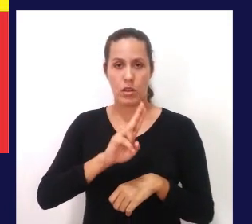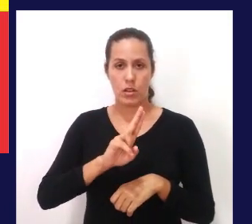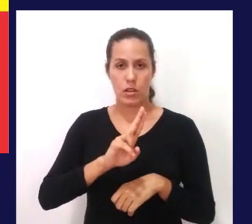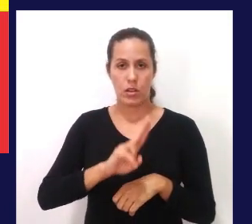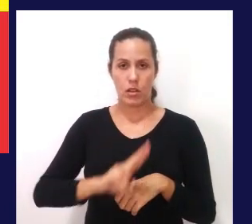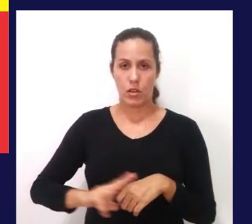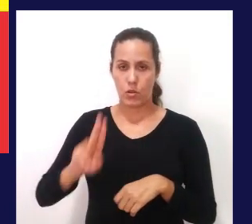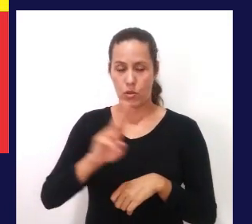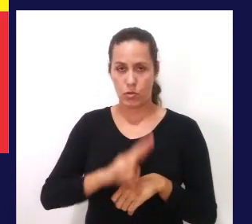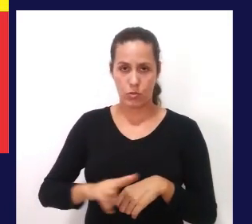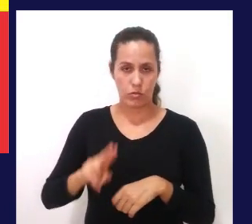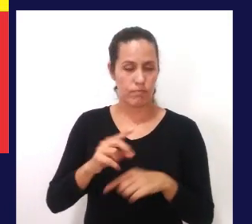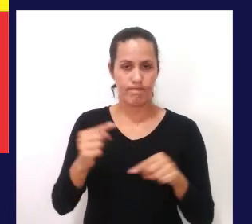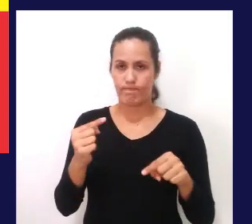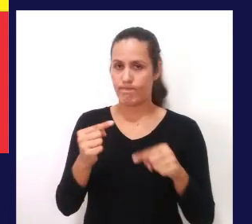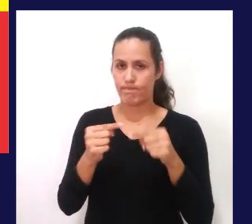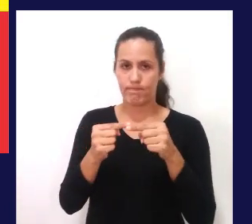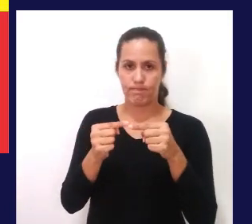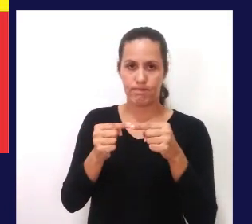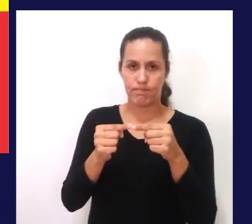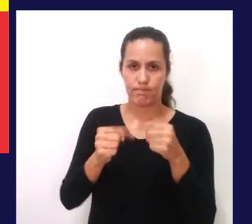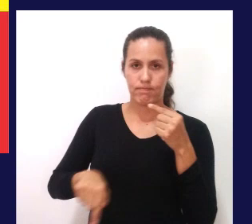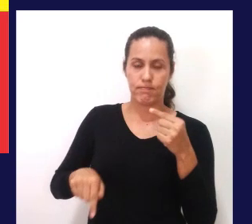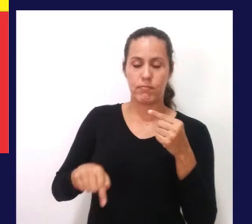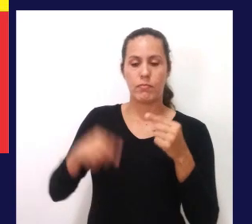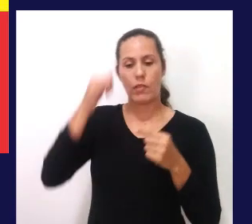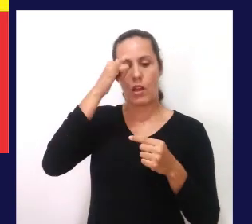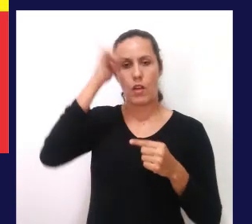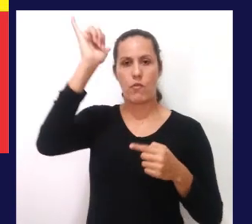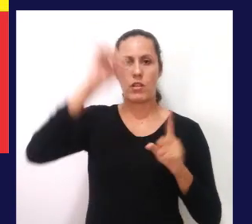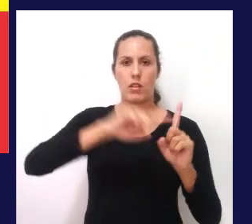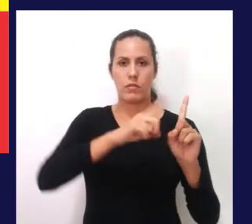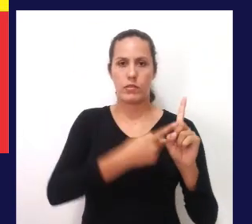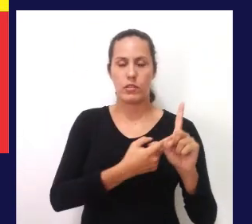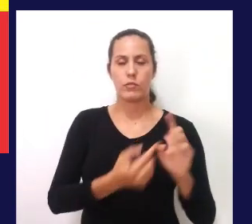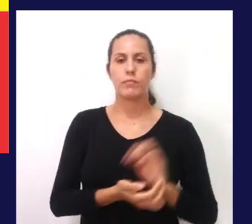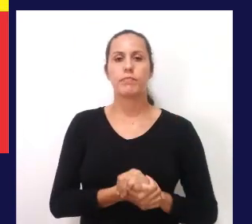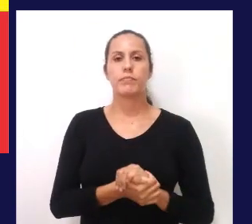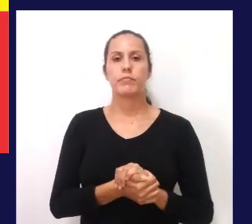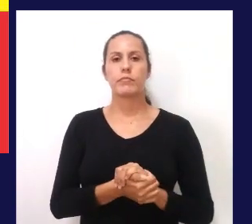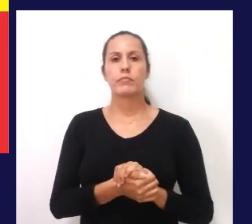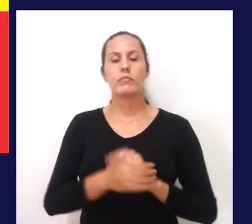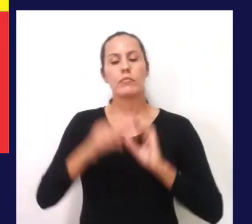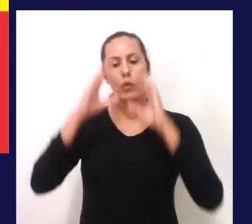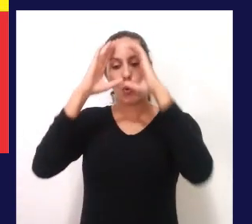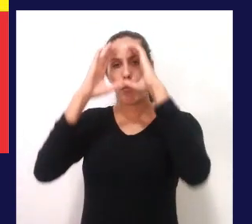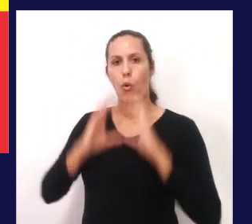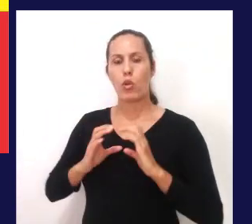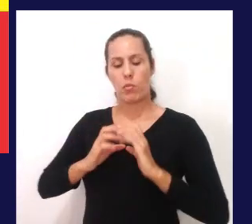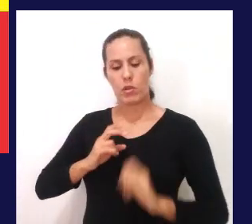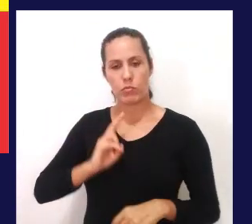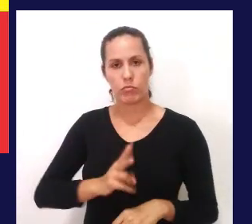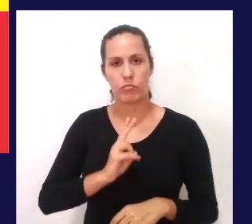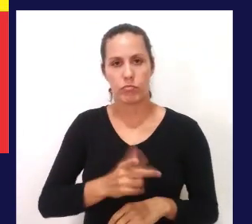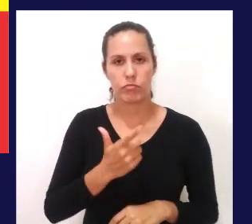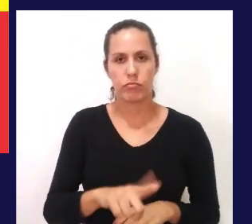incorreta de métodos contraceptivos, repetir padrões de